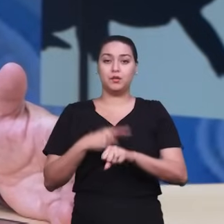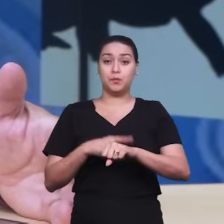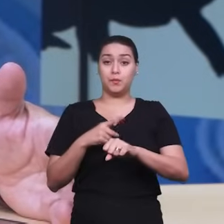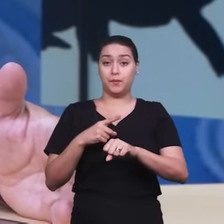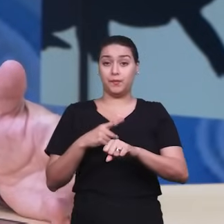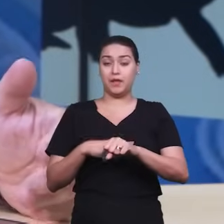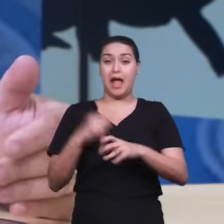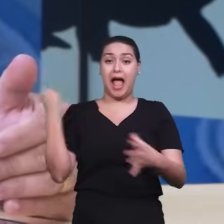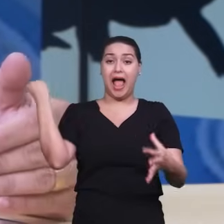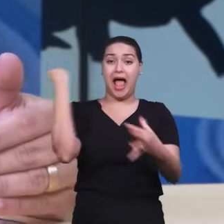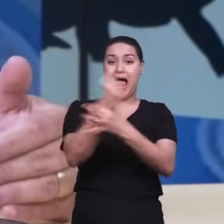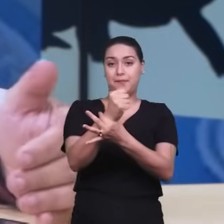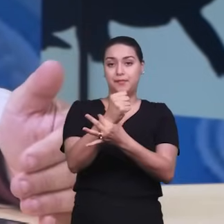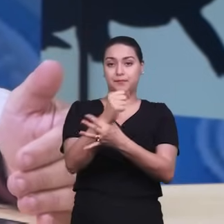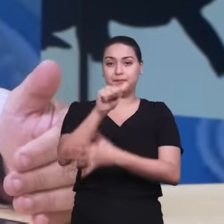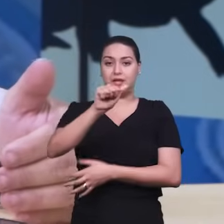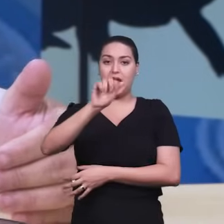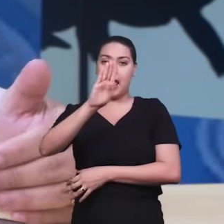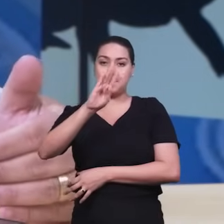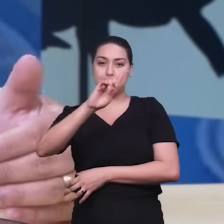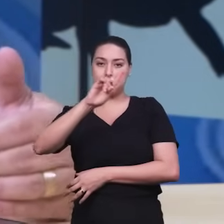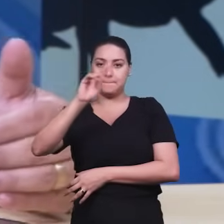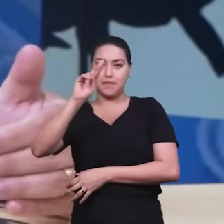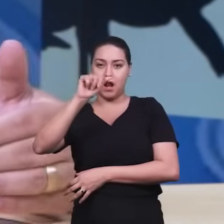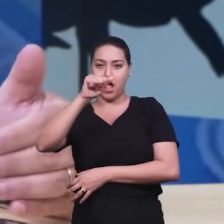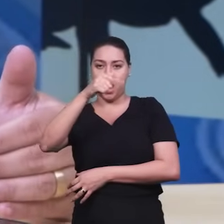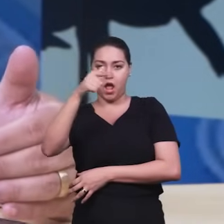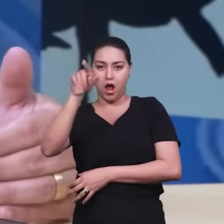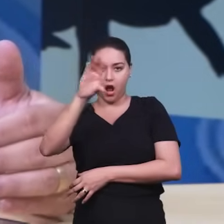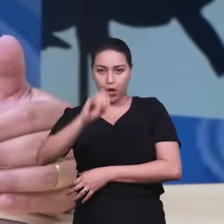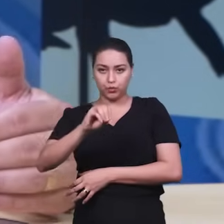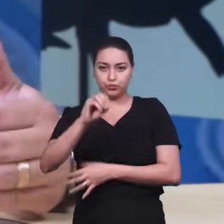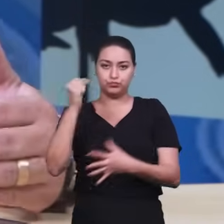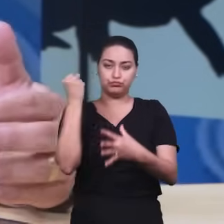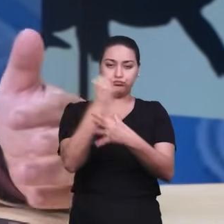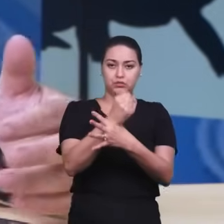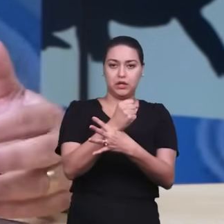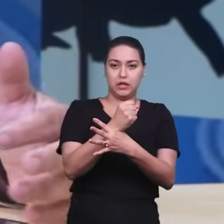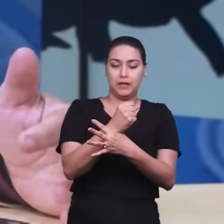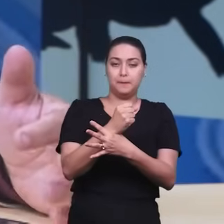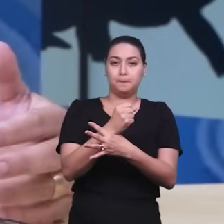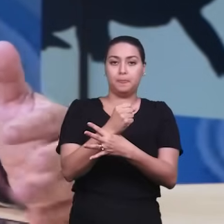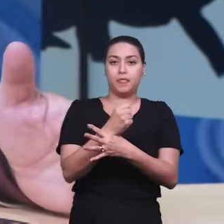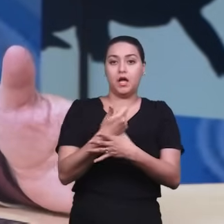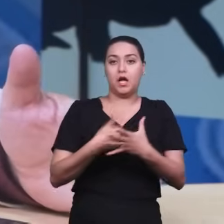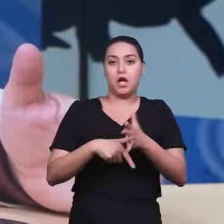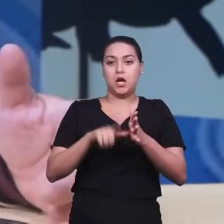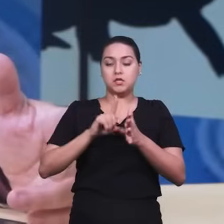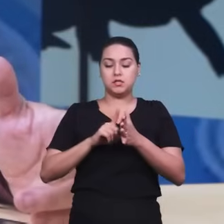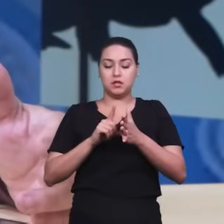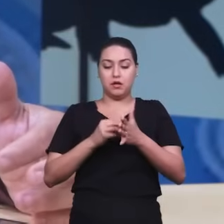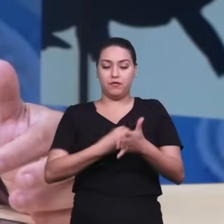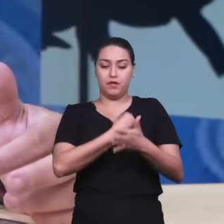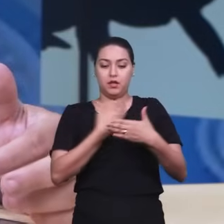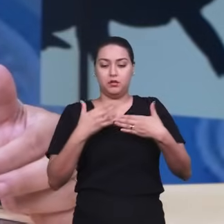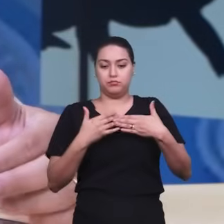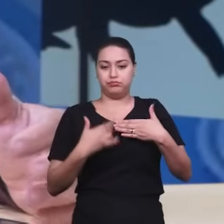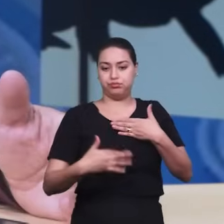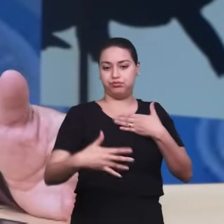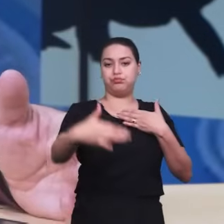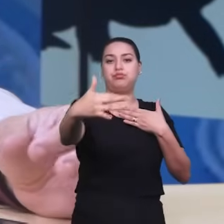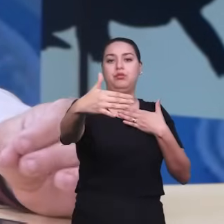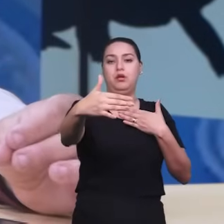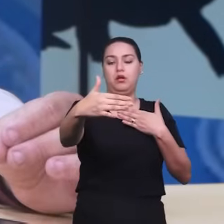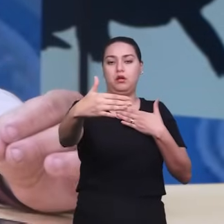para de ser muito longevo, né? E começa a viver aquilo que é a expectativa de vida nossa hoje, sim, né? E